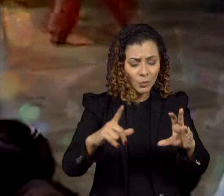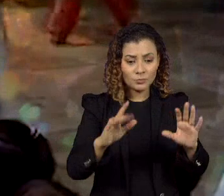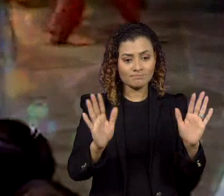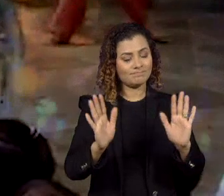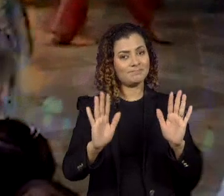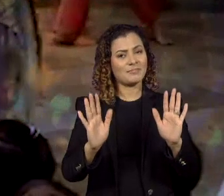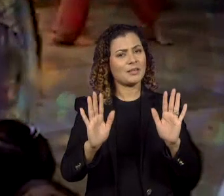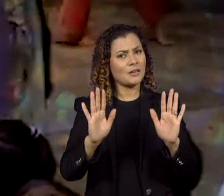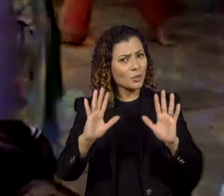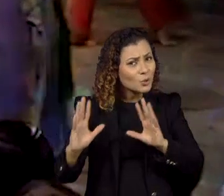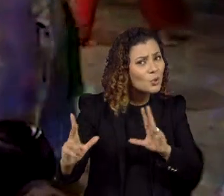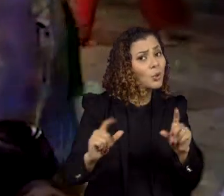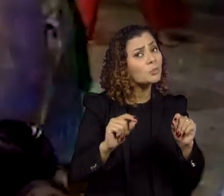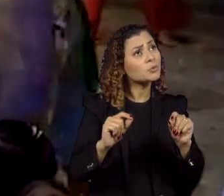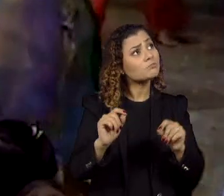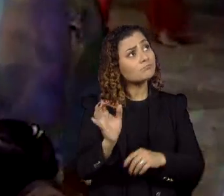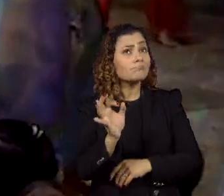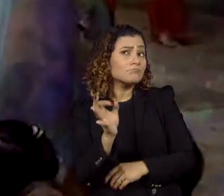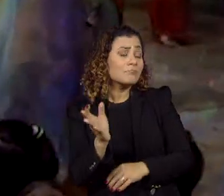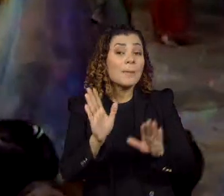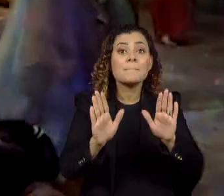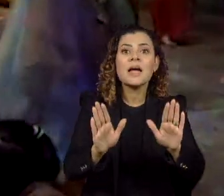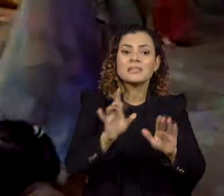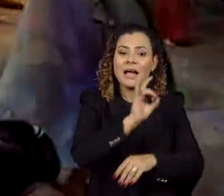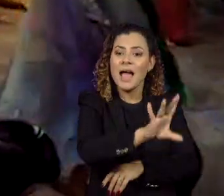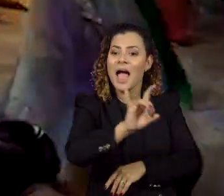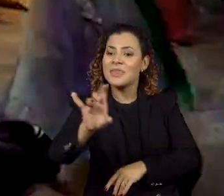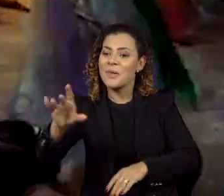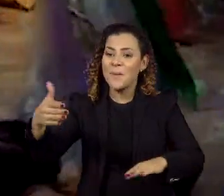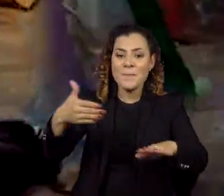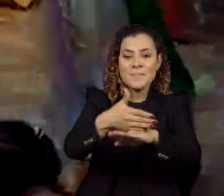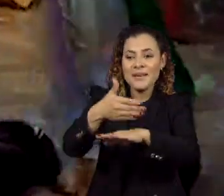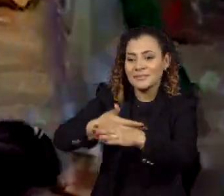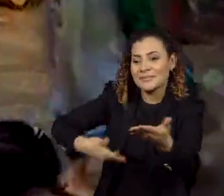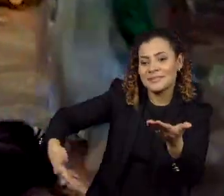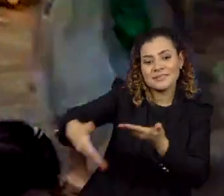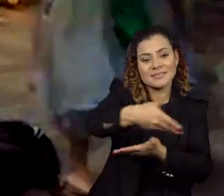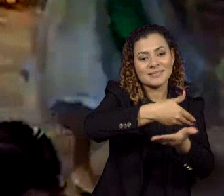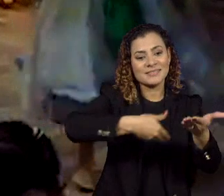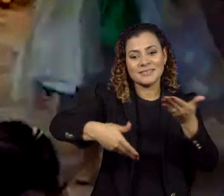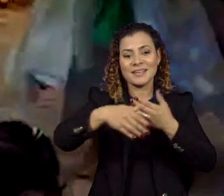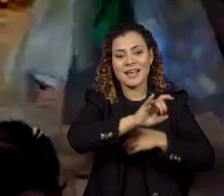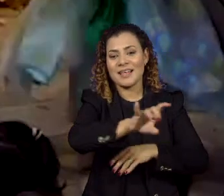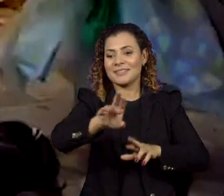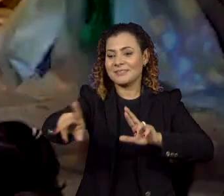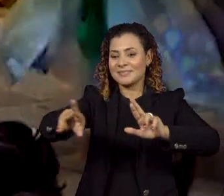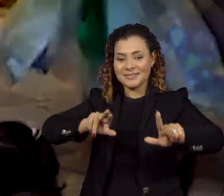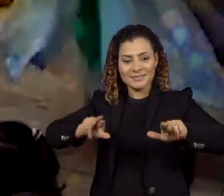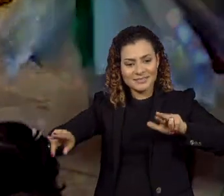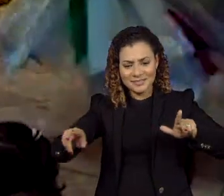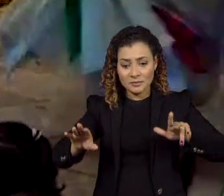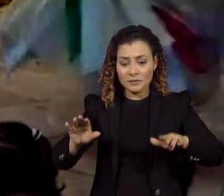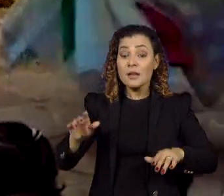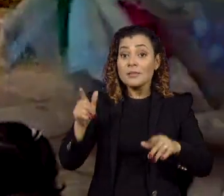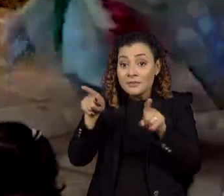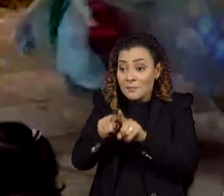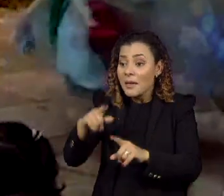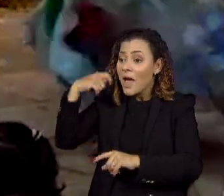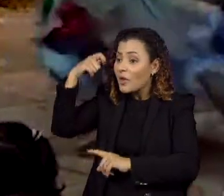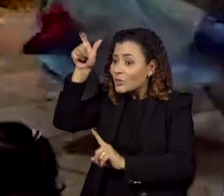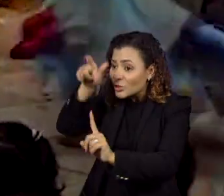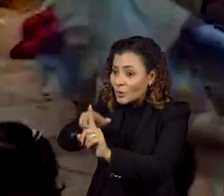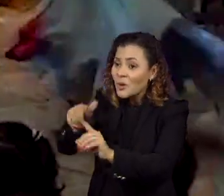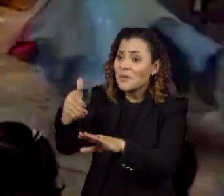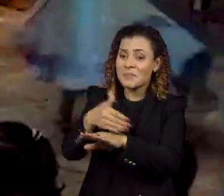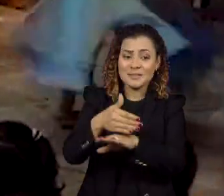Todo mundo criando, sim, mas cada um participando com o que tem para contribuir. Até os atores têm